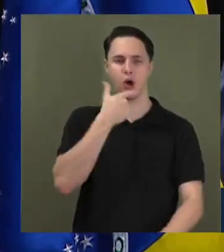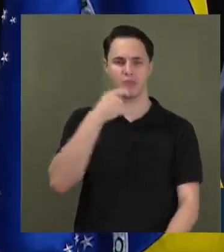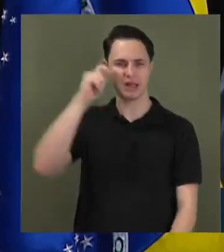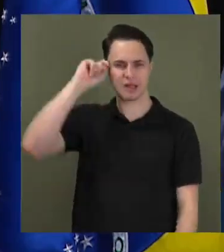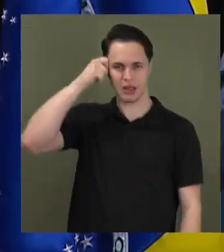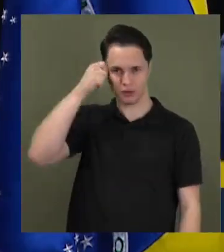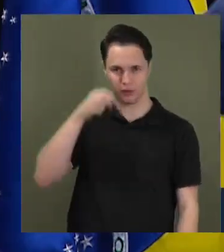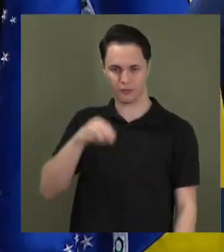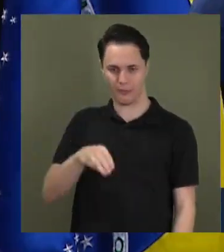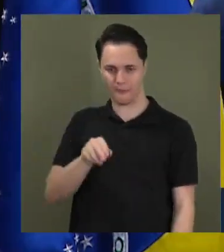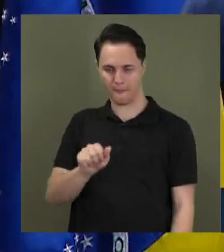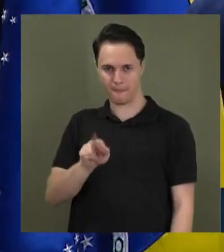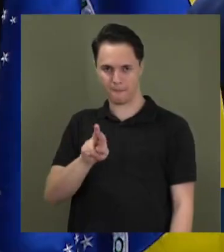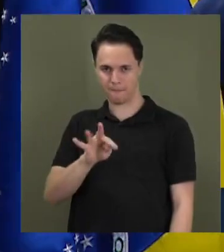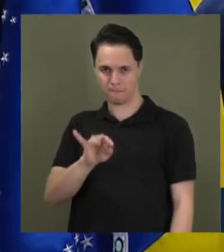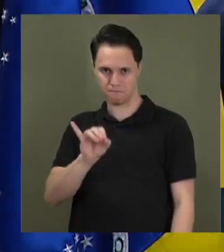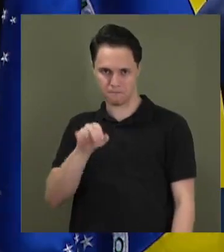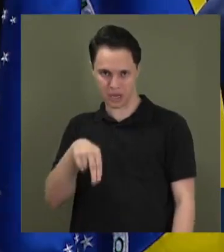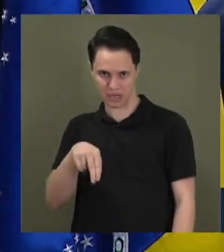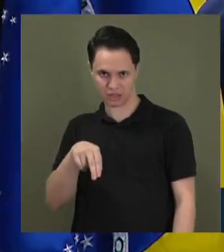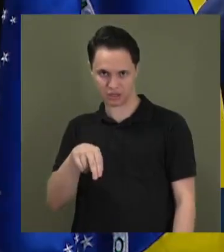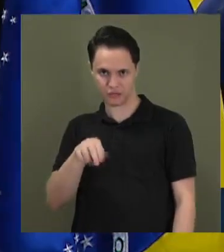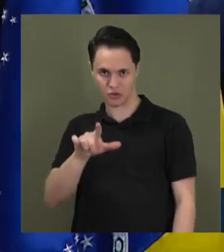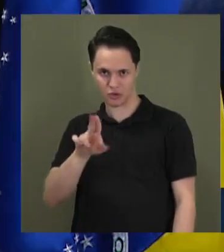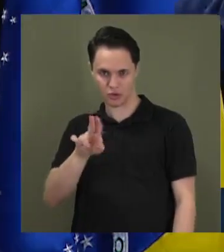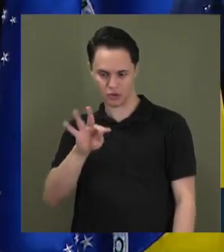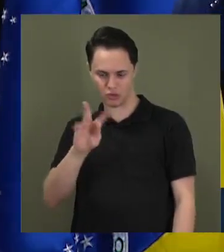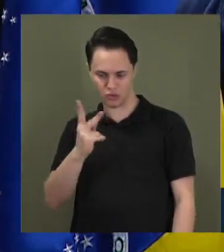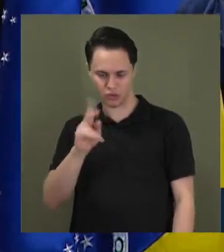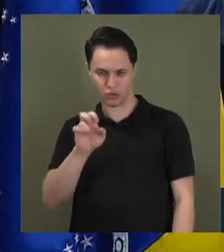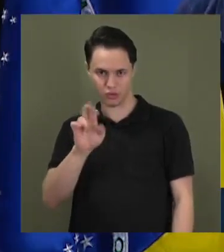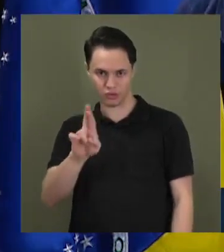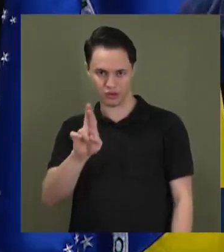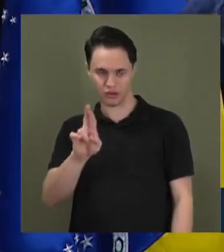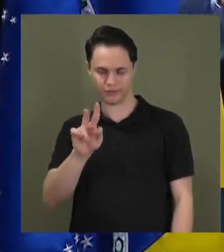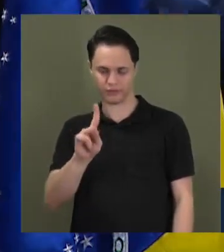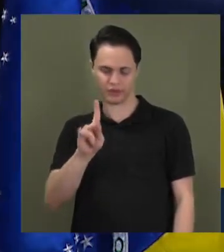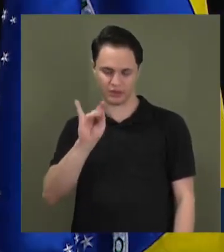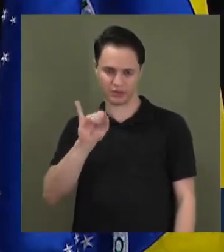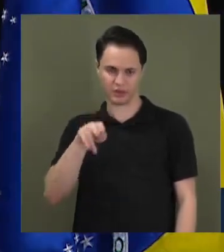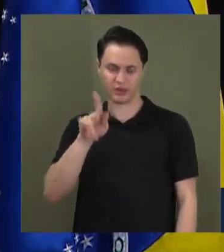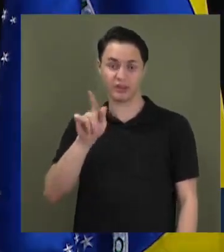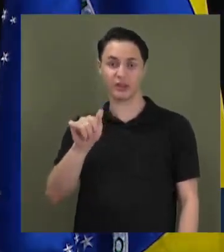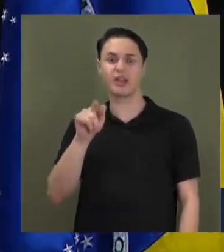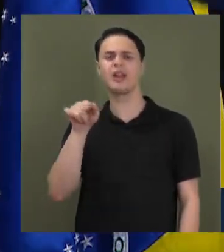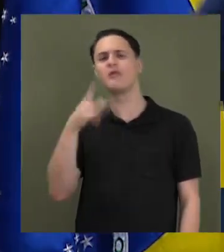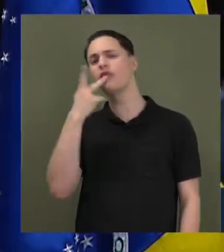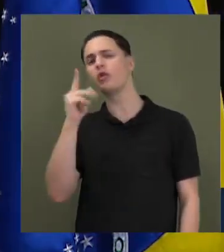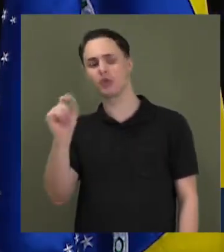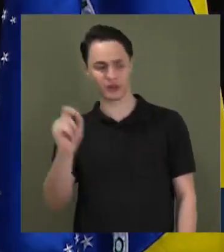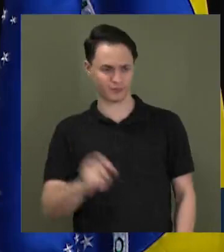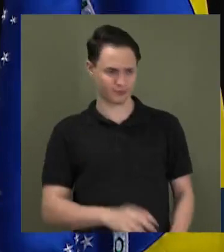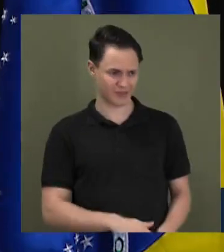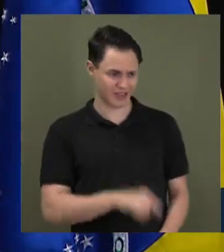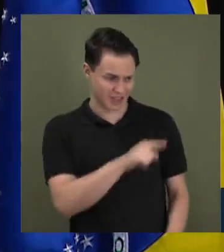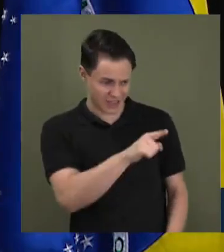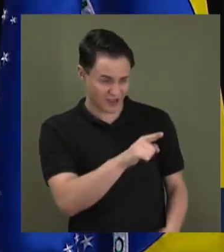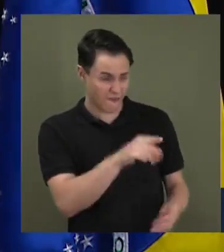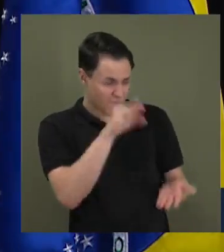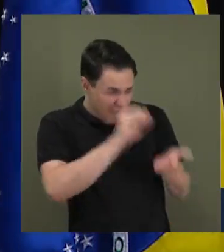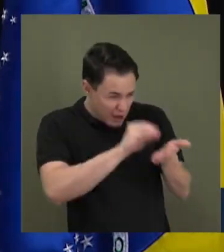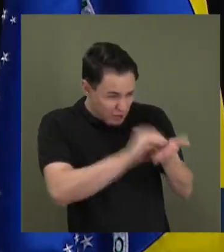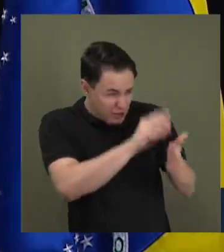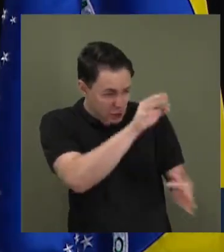quando diz que uma injustiça em algum lugar é uma ameaça à justiça em todo